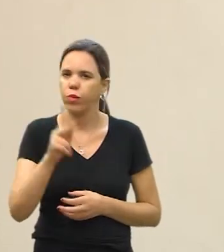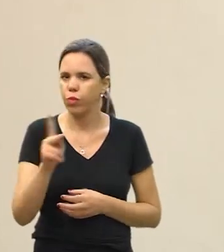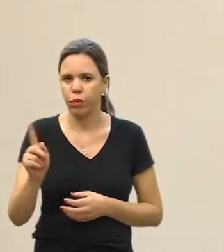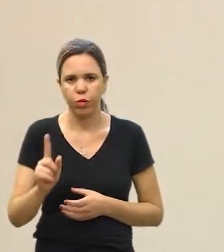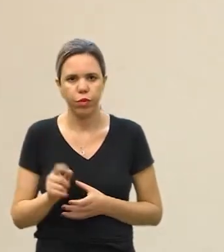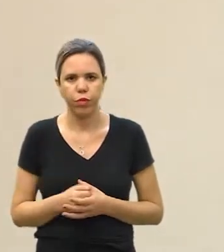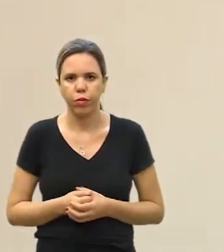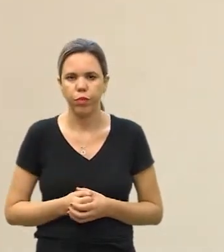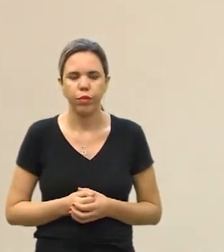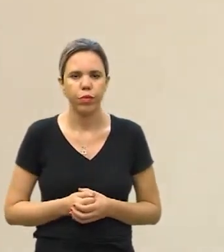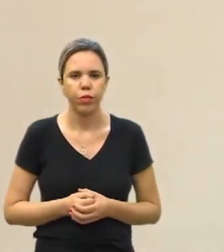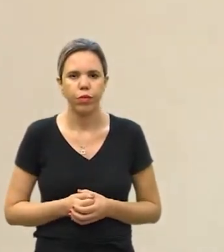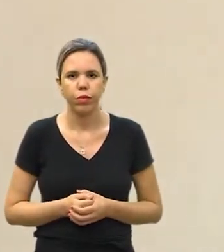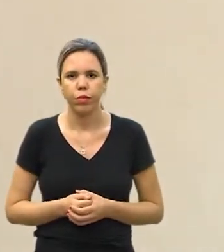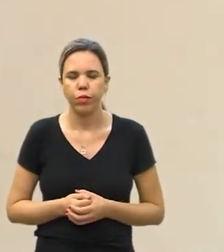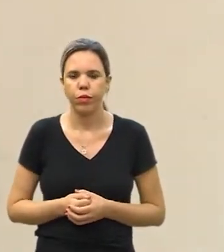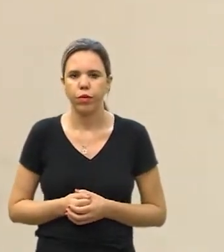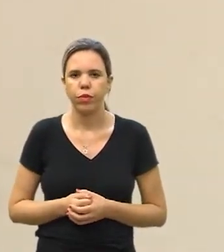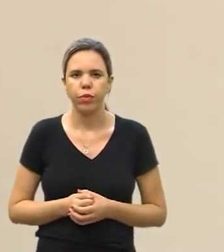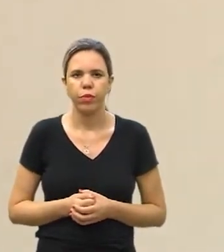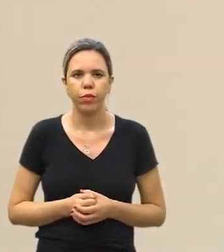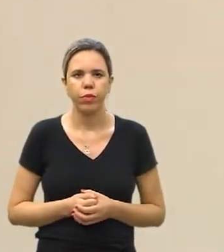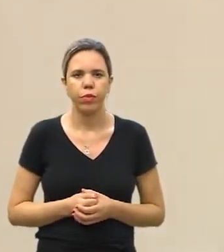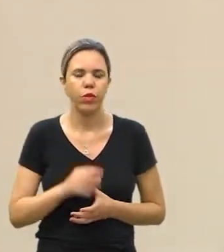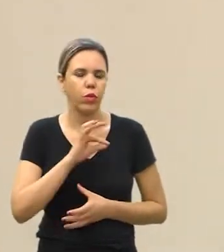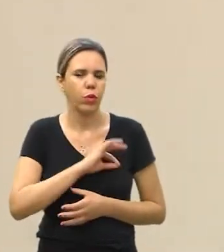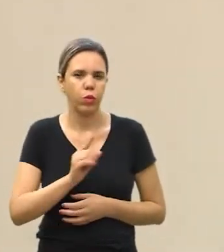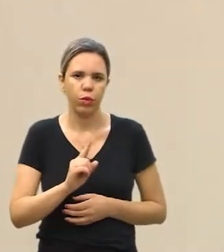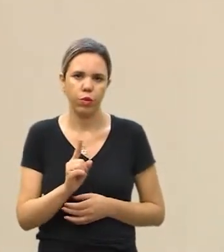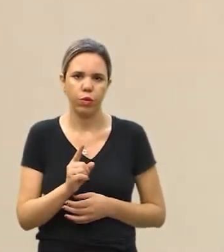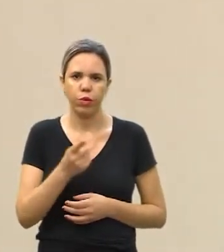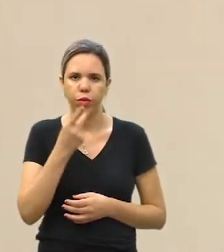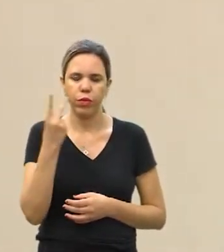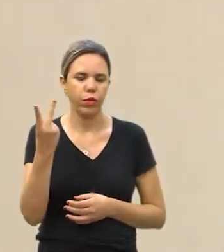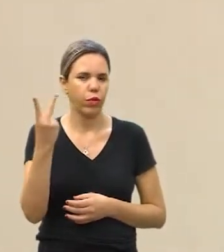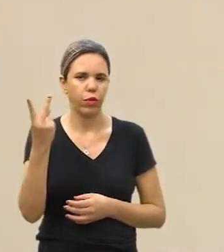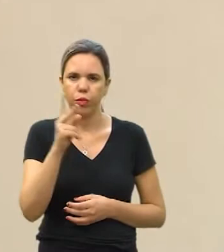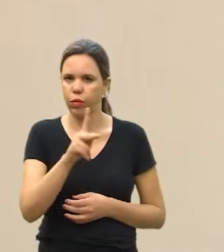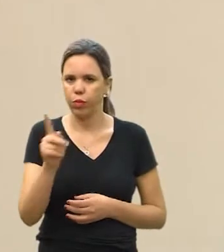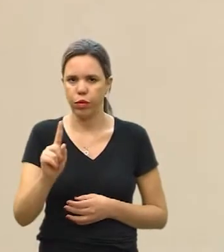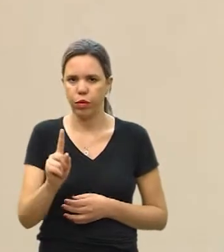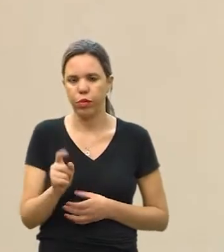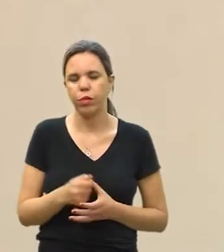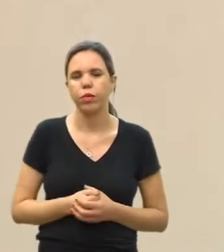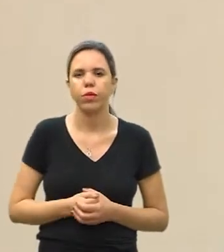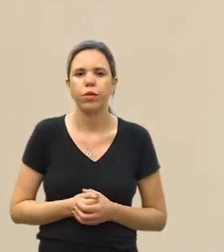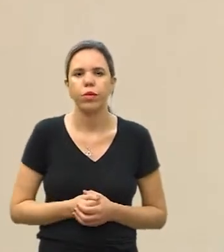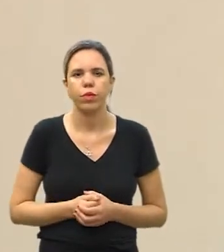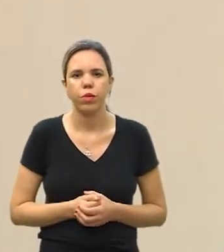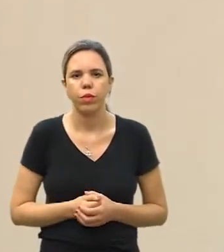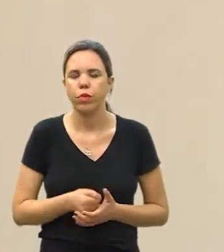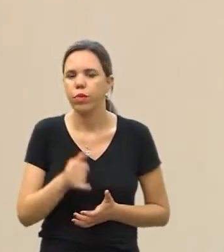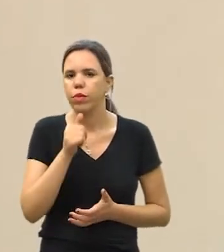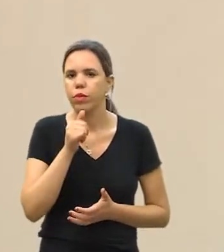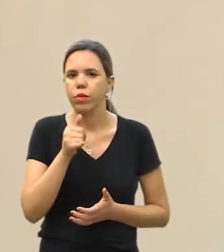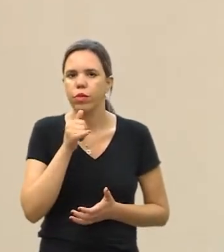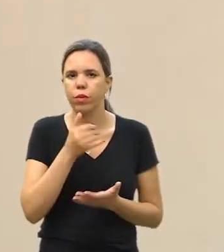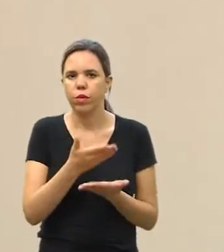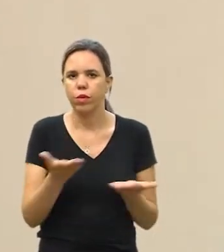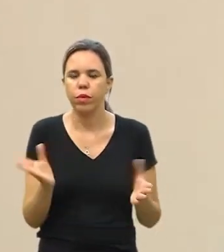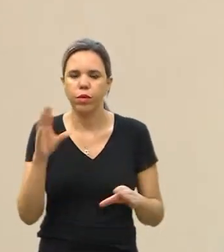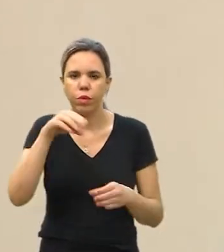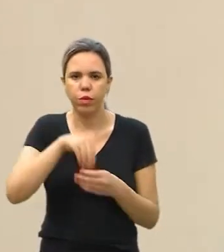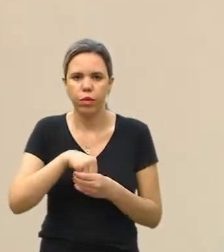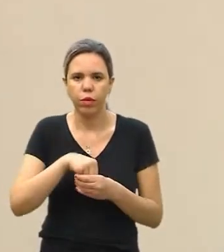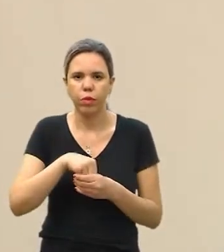professor. Não digo nem salário, não. Isso não valoriza o professor. Por exemplo,